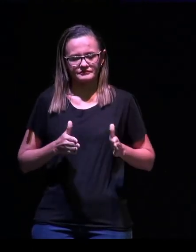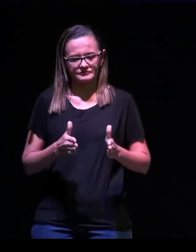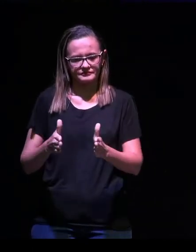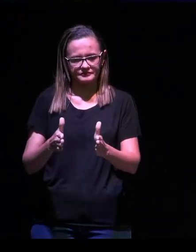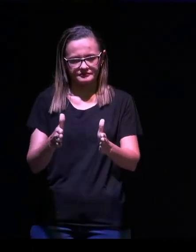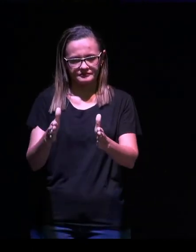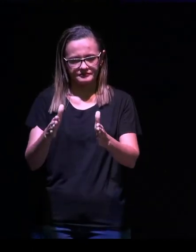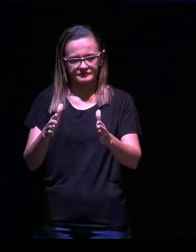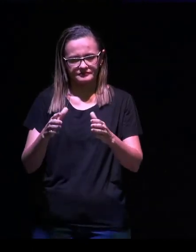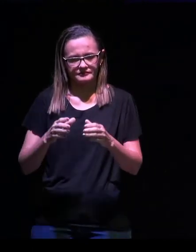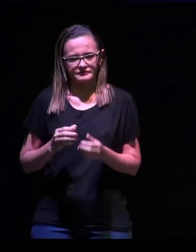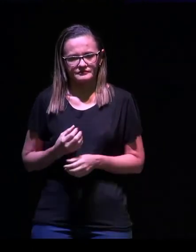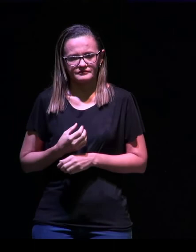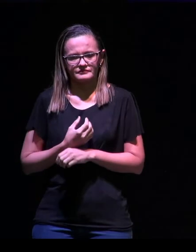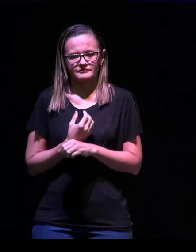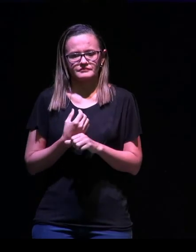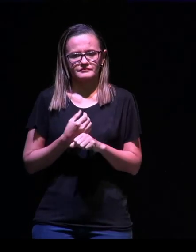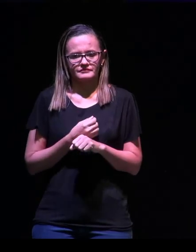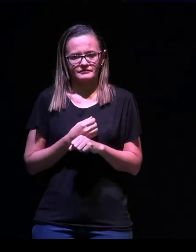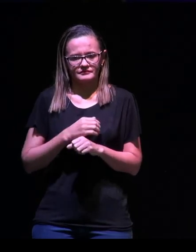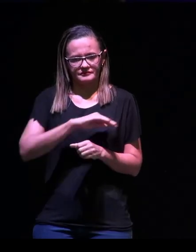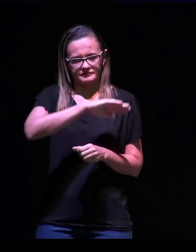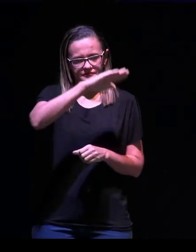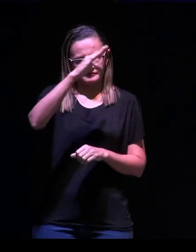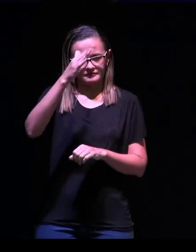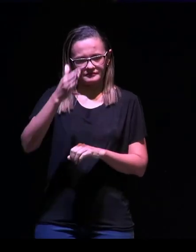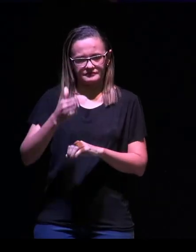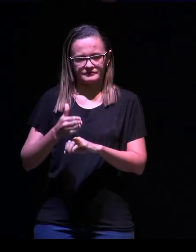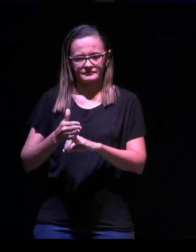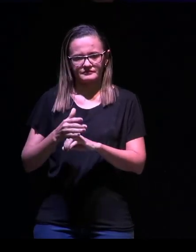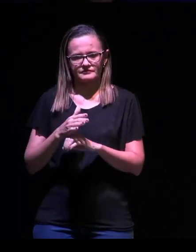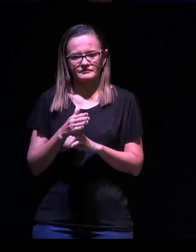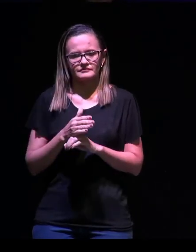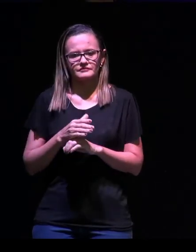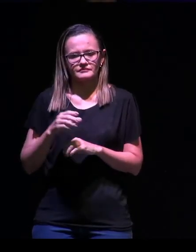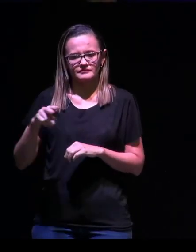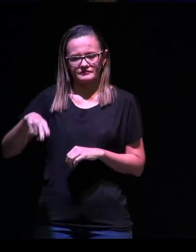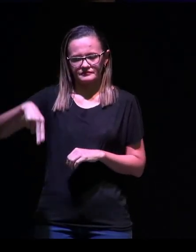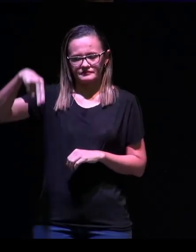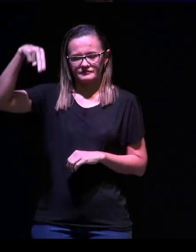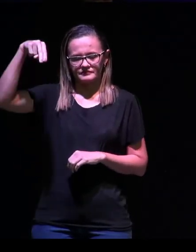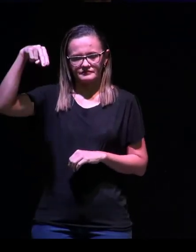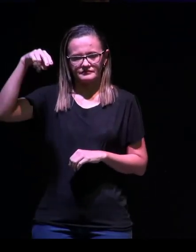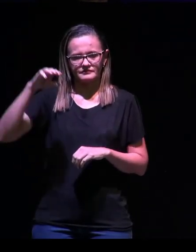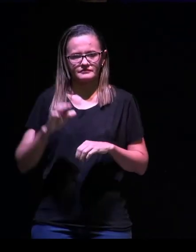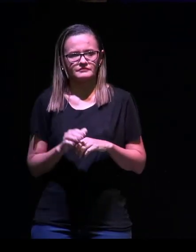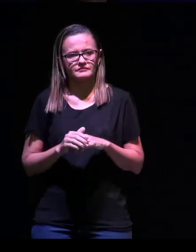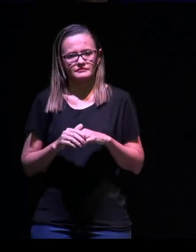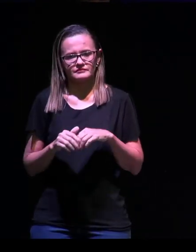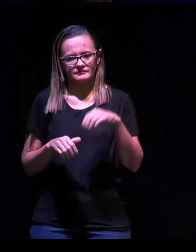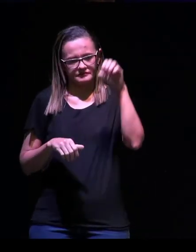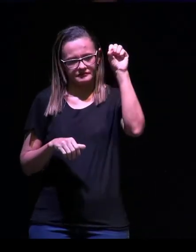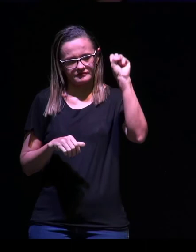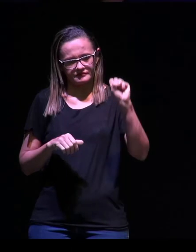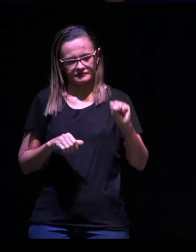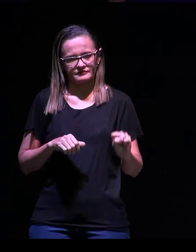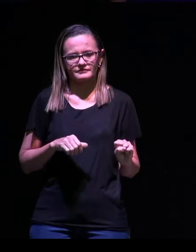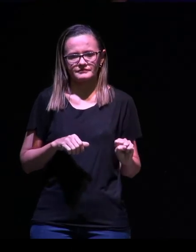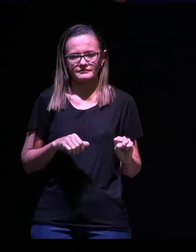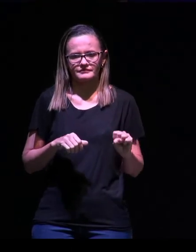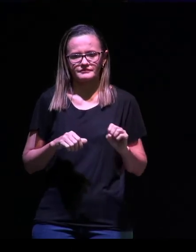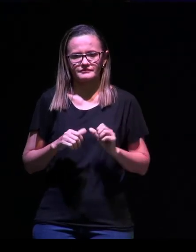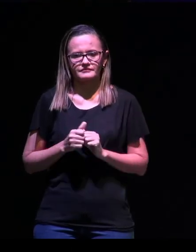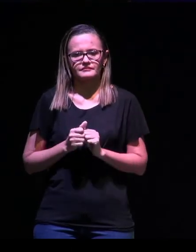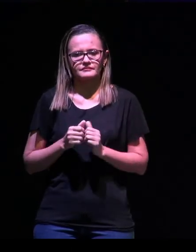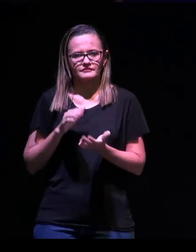do monte se afastará para o norte e a outra metade para o sul. Vocês fugirão pelo vale dos